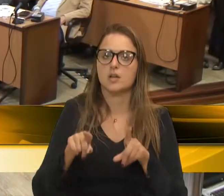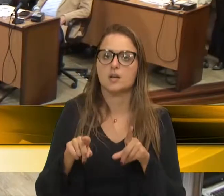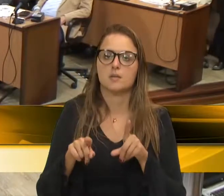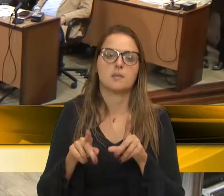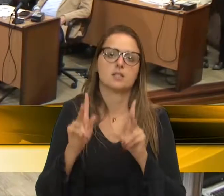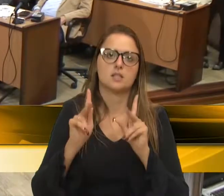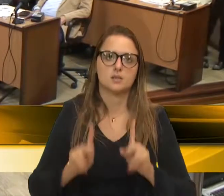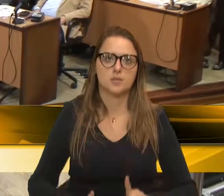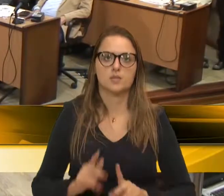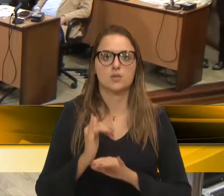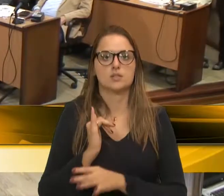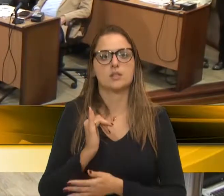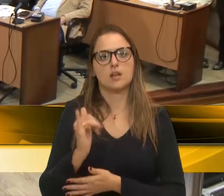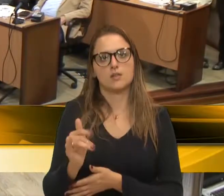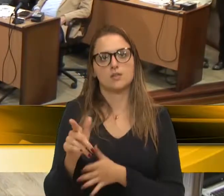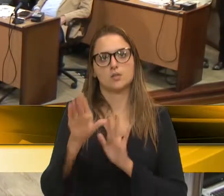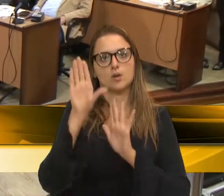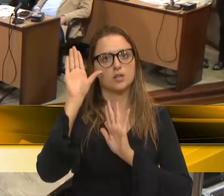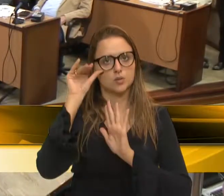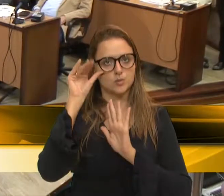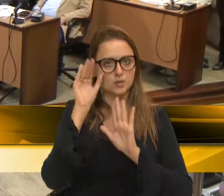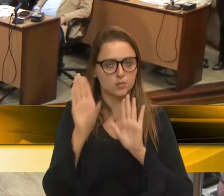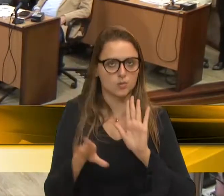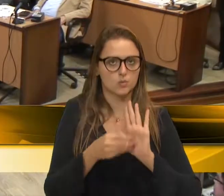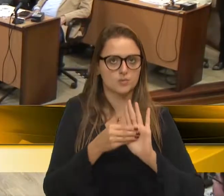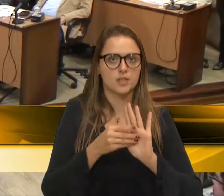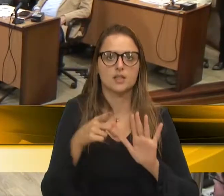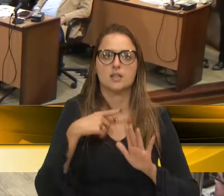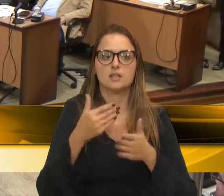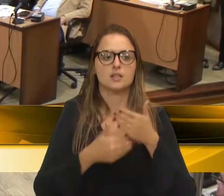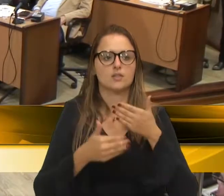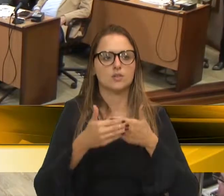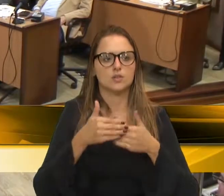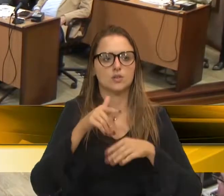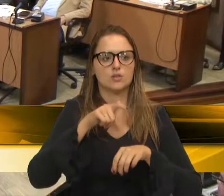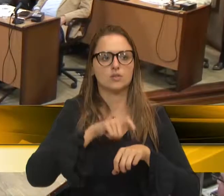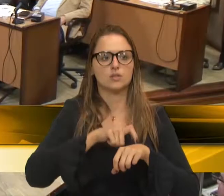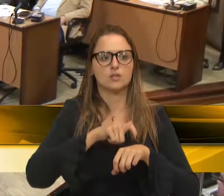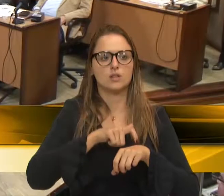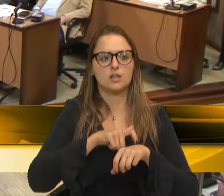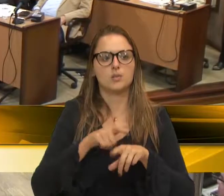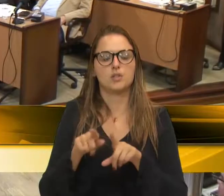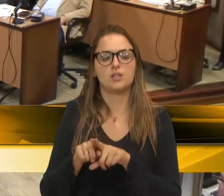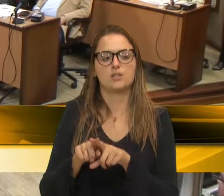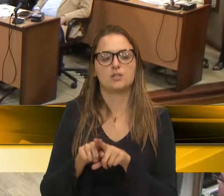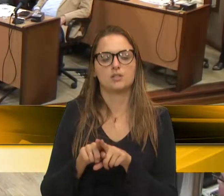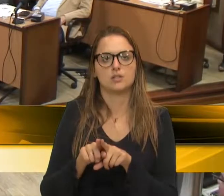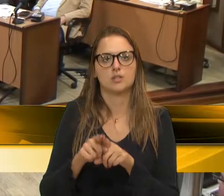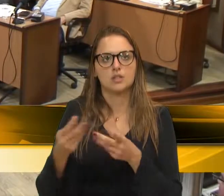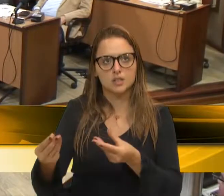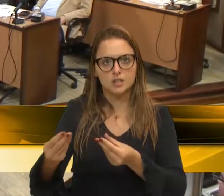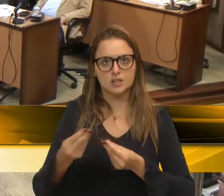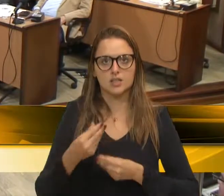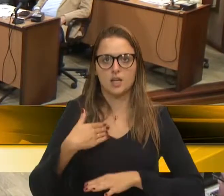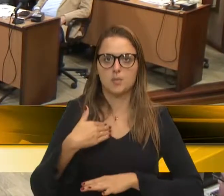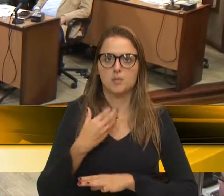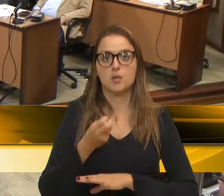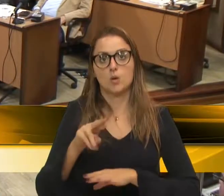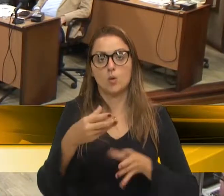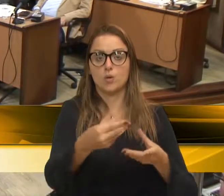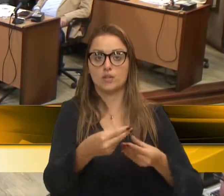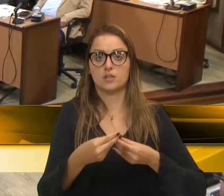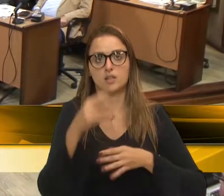que lhe passaram essas observações, eles tiveram todo o tempo do mundo para encaminhar para este vereador, o vereador Velocino,